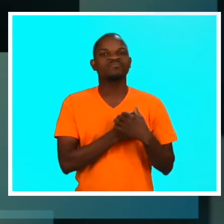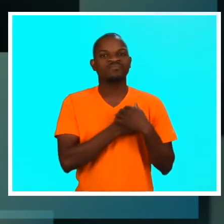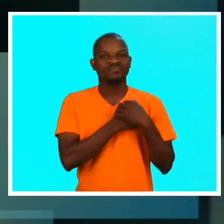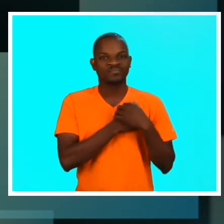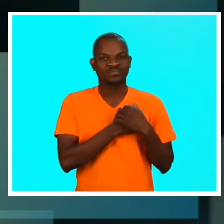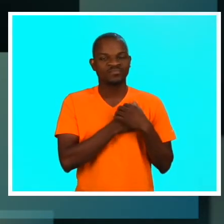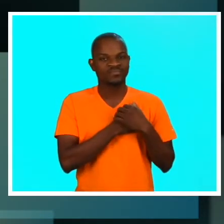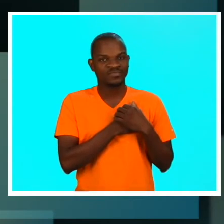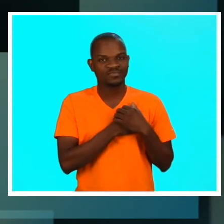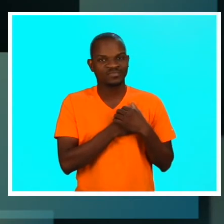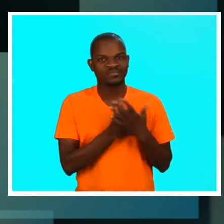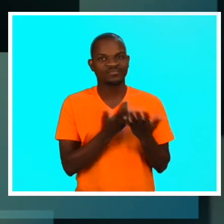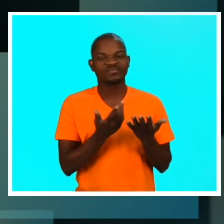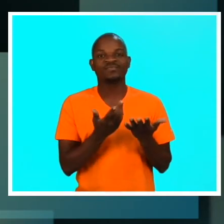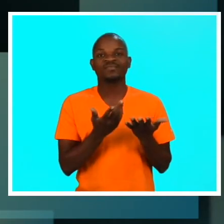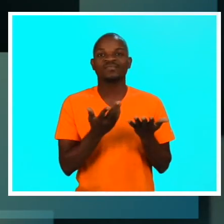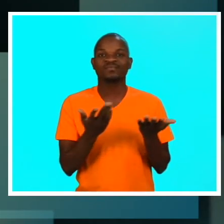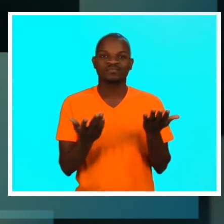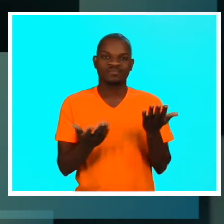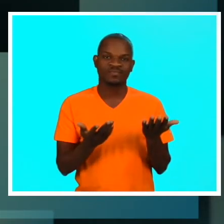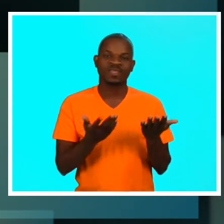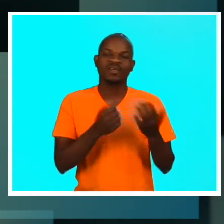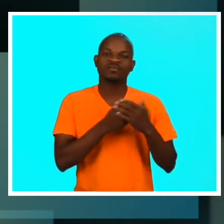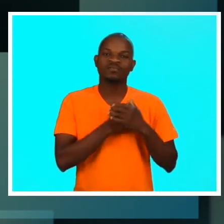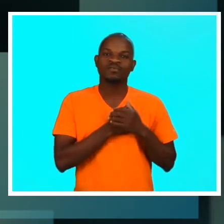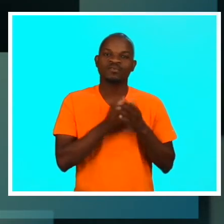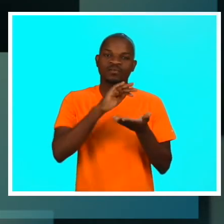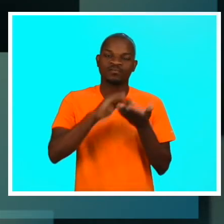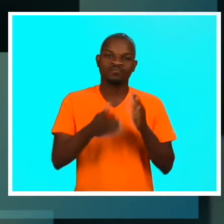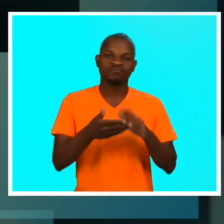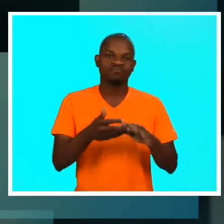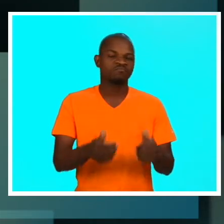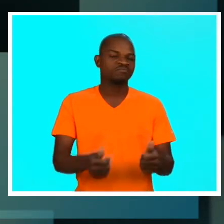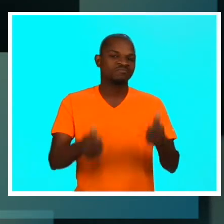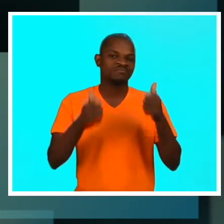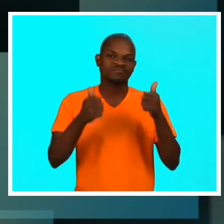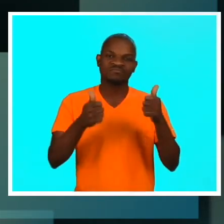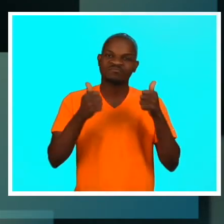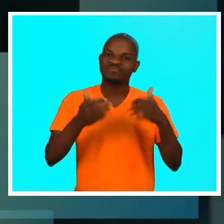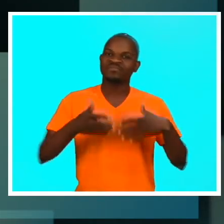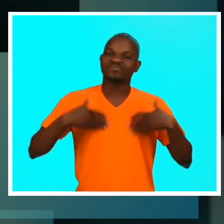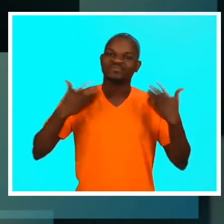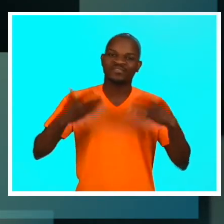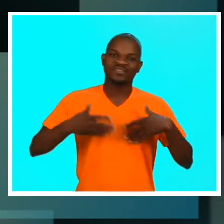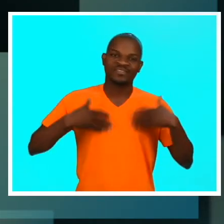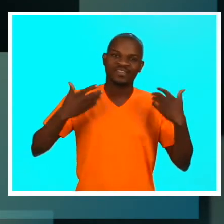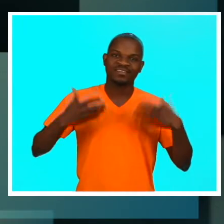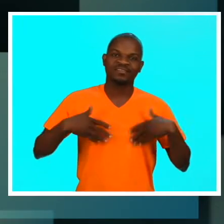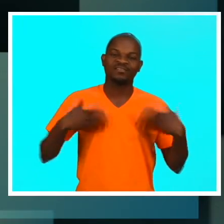maravilhoso! O amor da educadora é